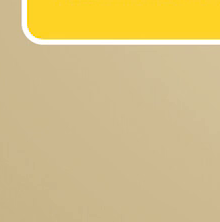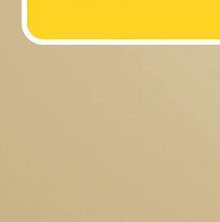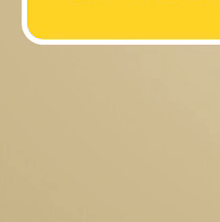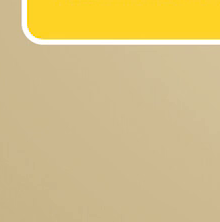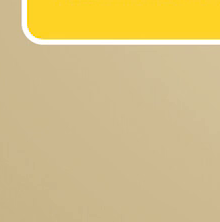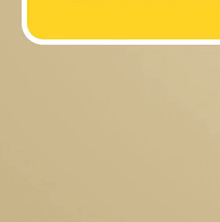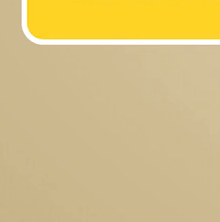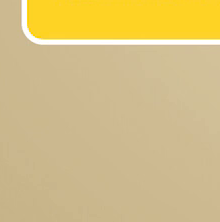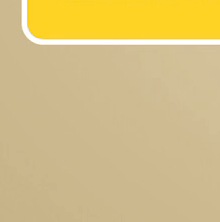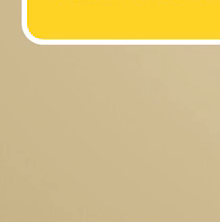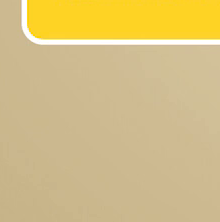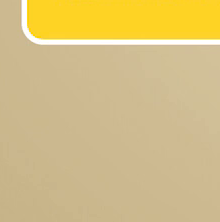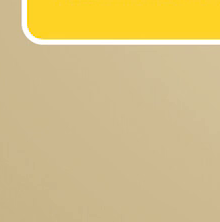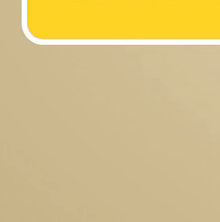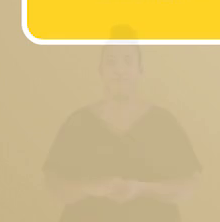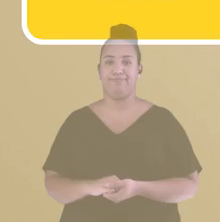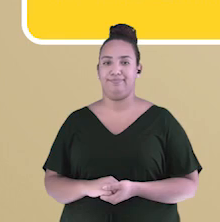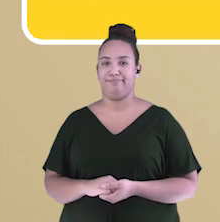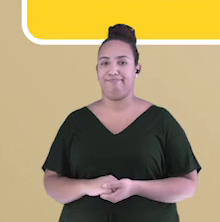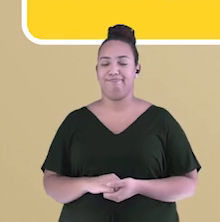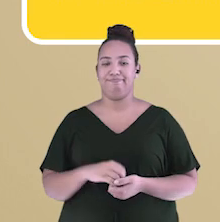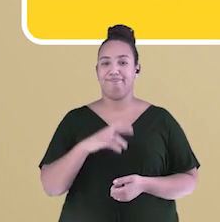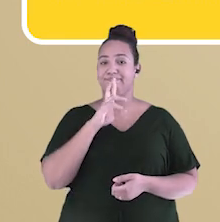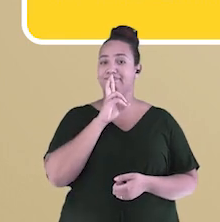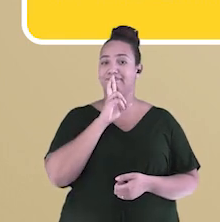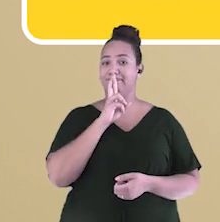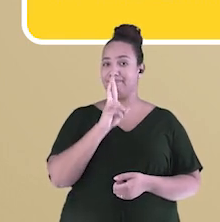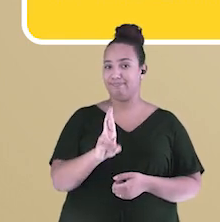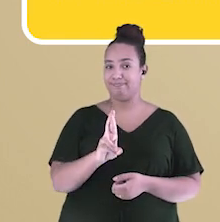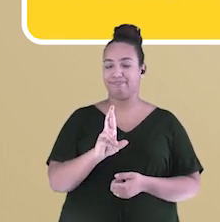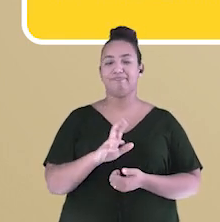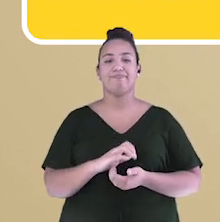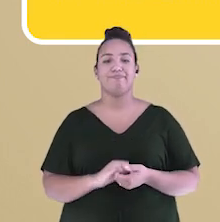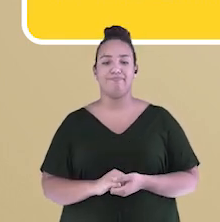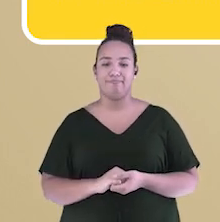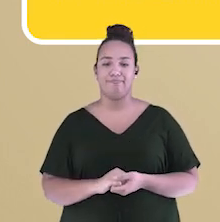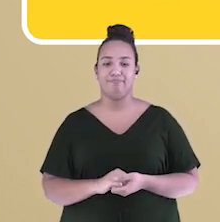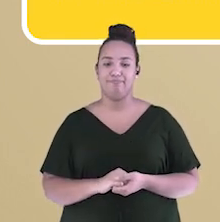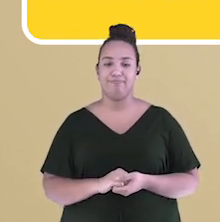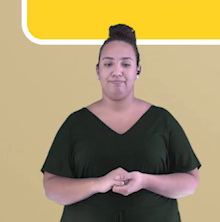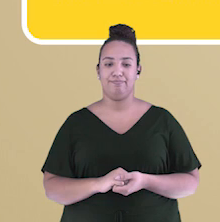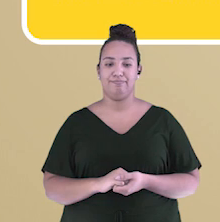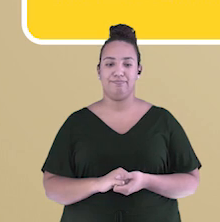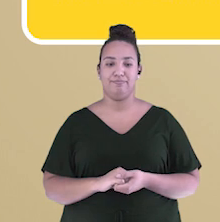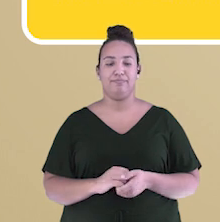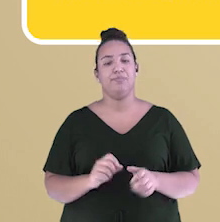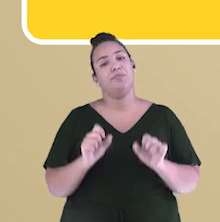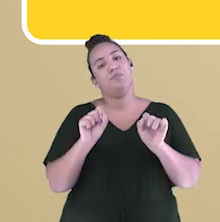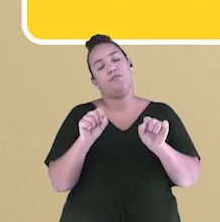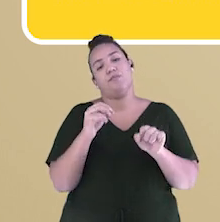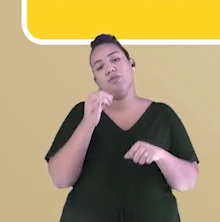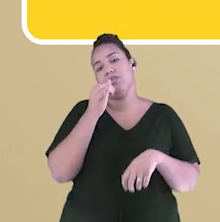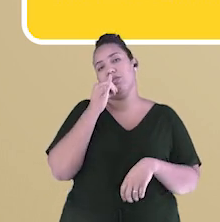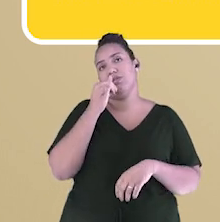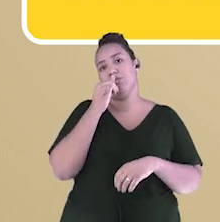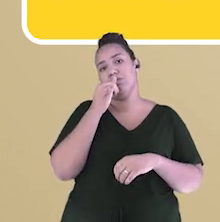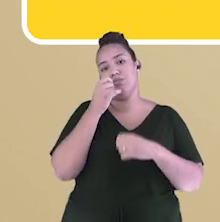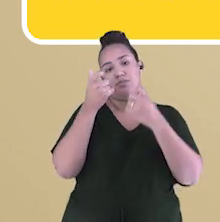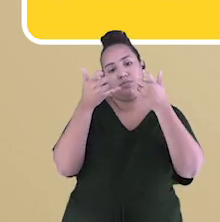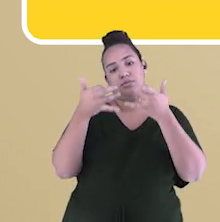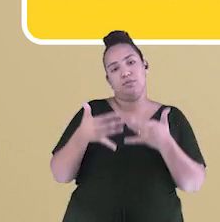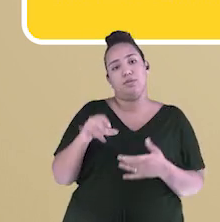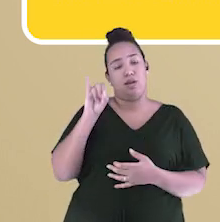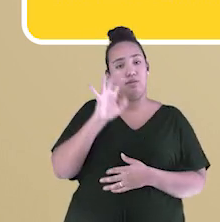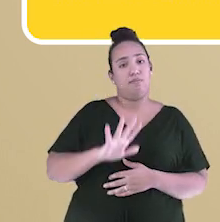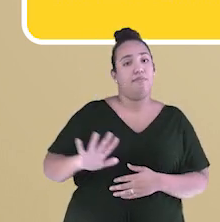Resposta da questão 5. Podemos citar